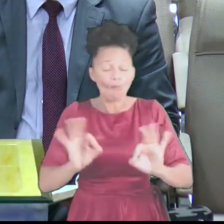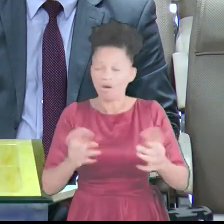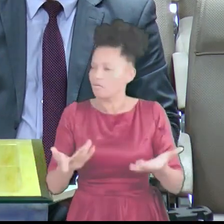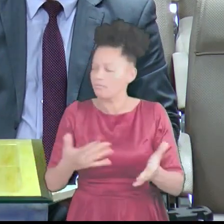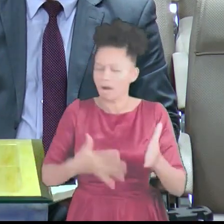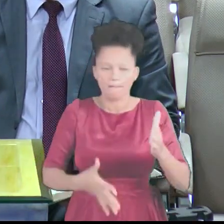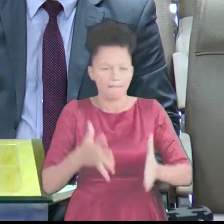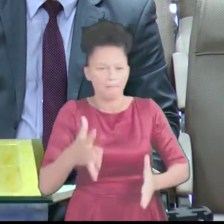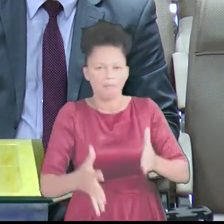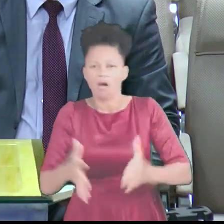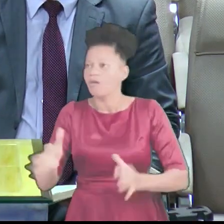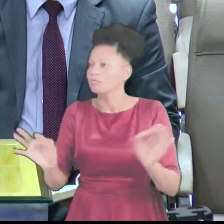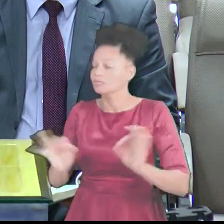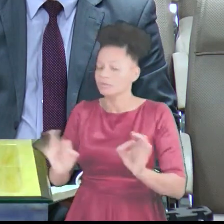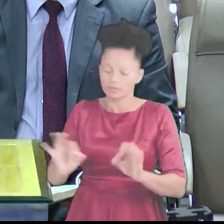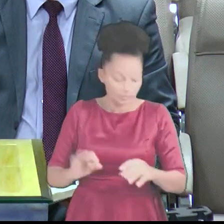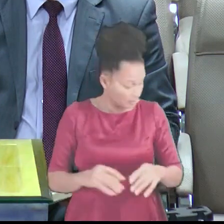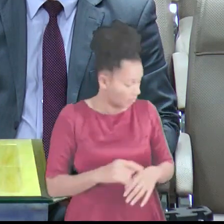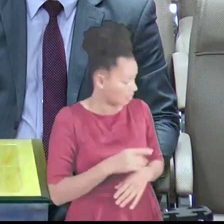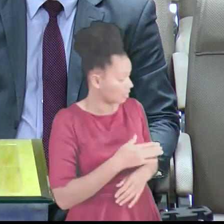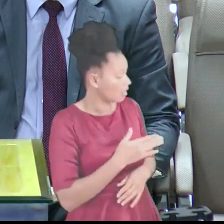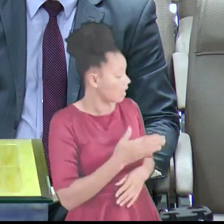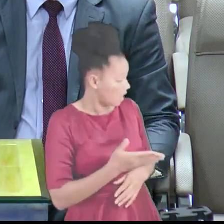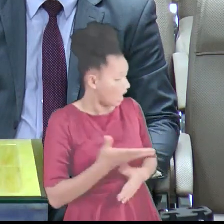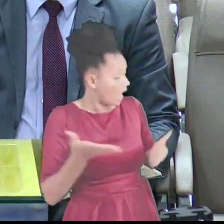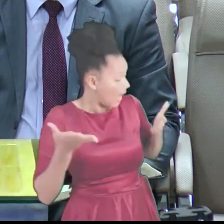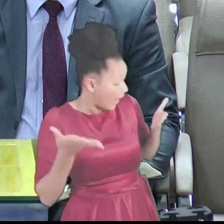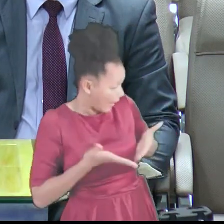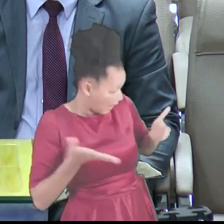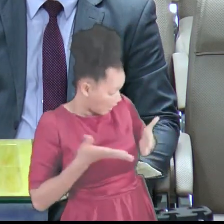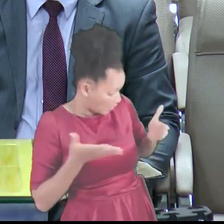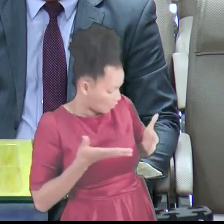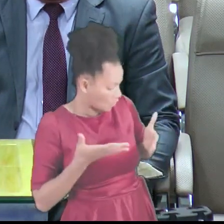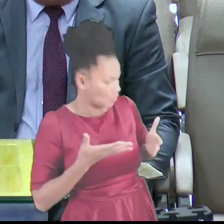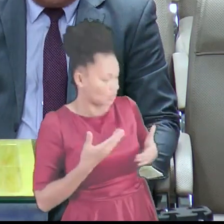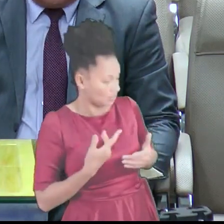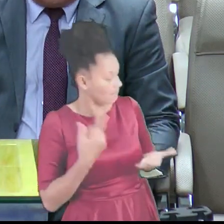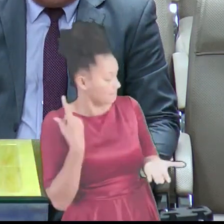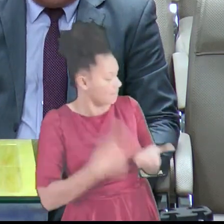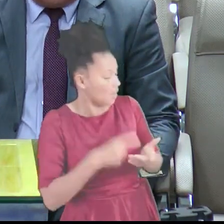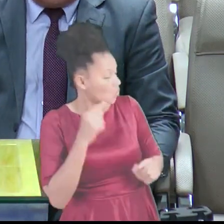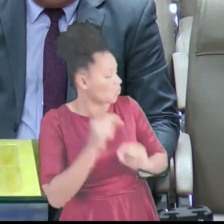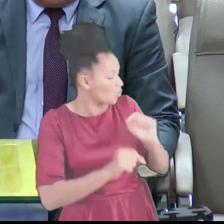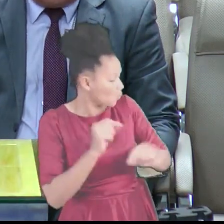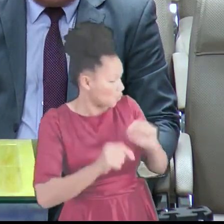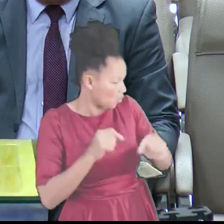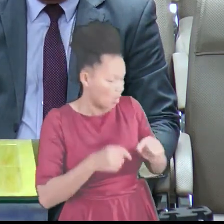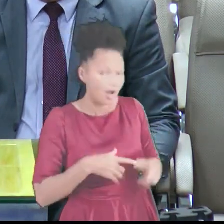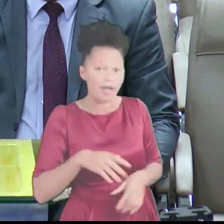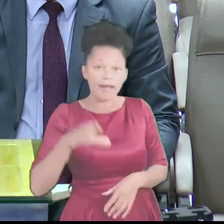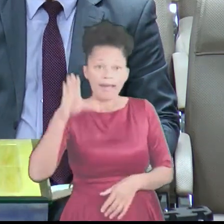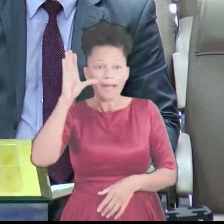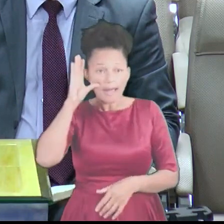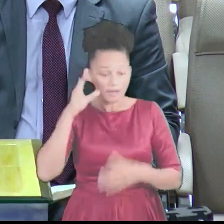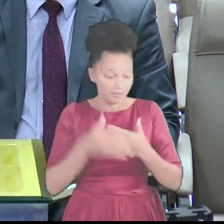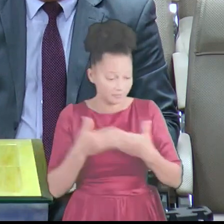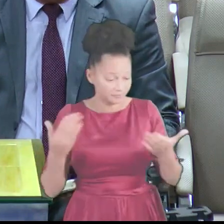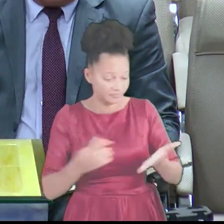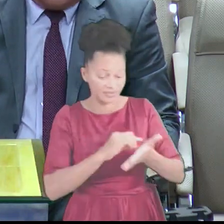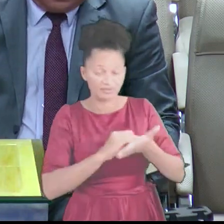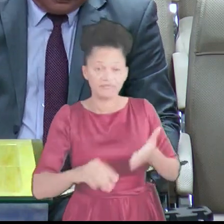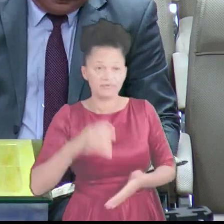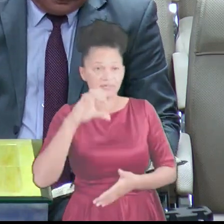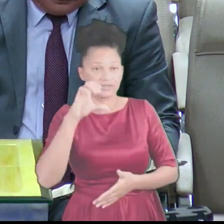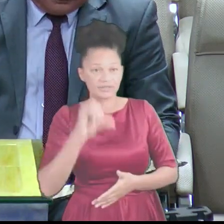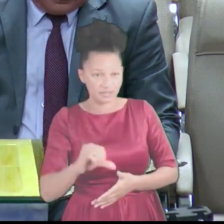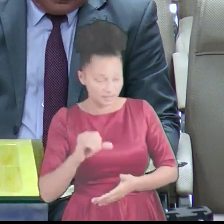não se move. Aí Deus disse: ah, pois nós vamos agora, faz uma coisa. Porque Ezequiel diz, versículo 9,